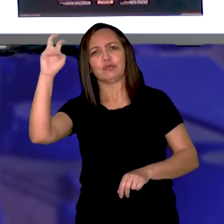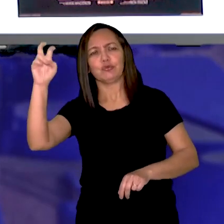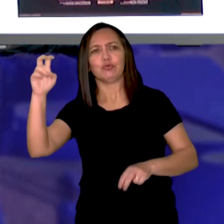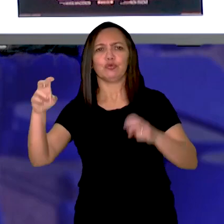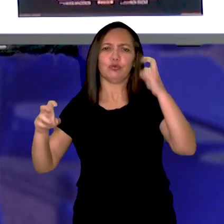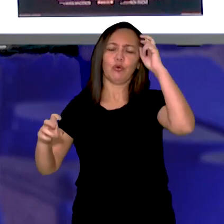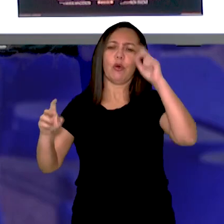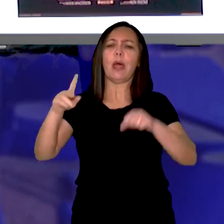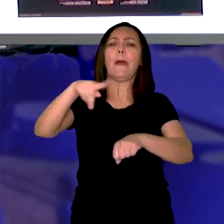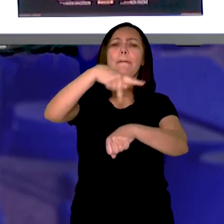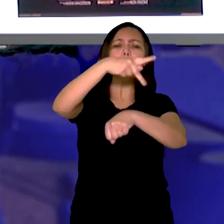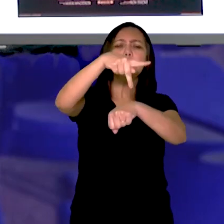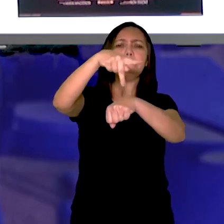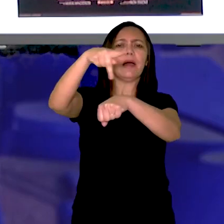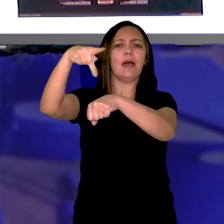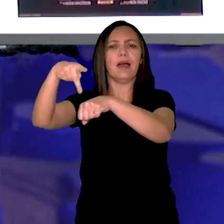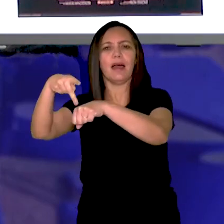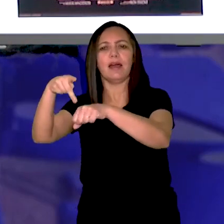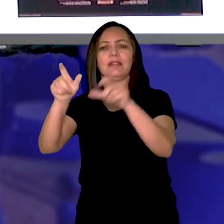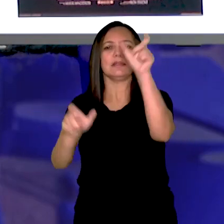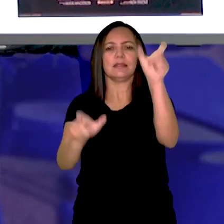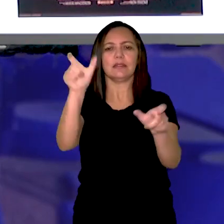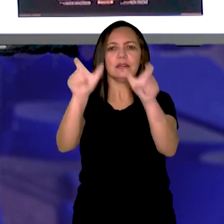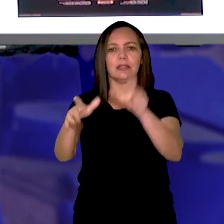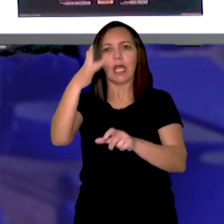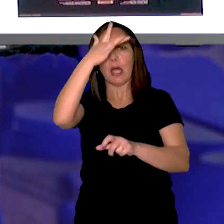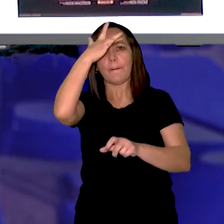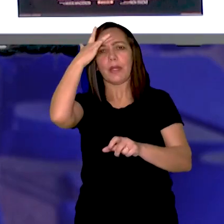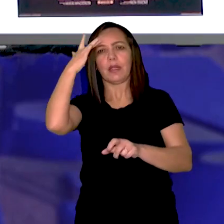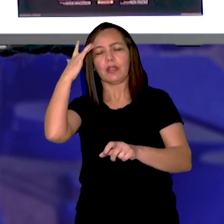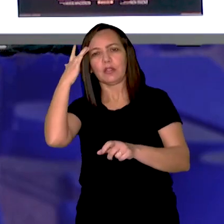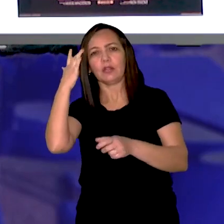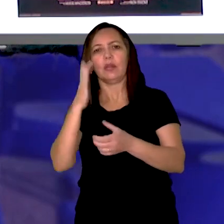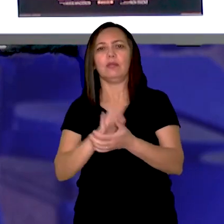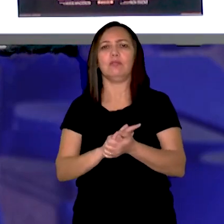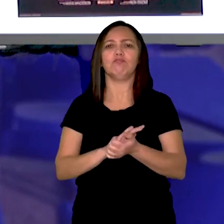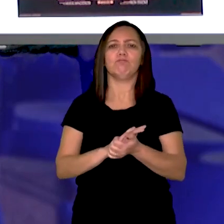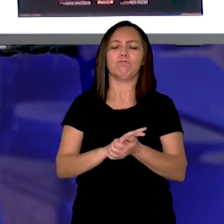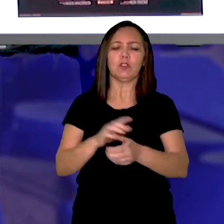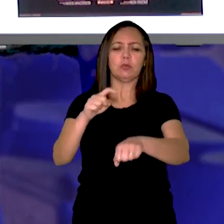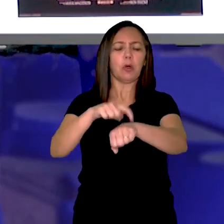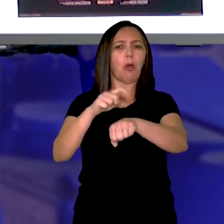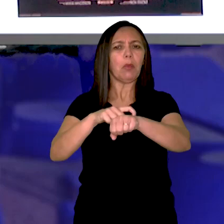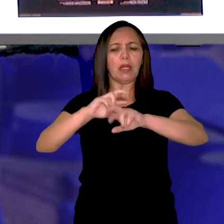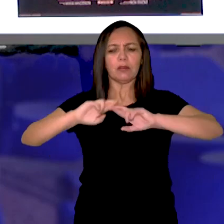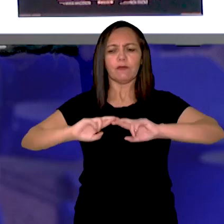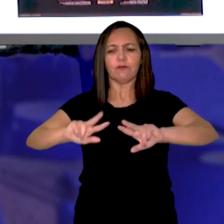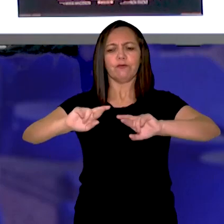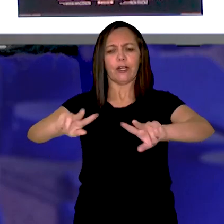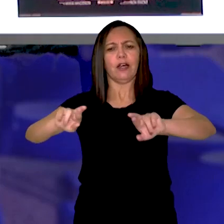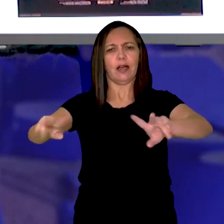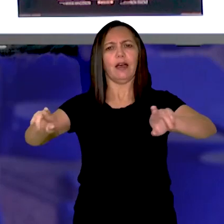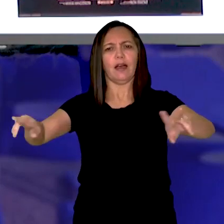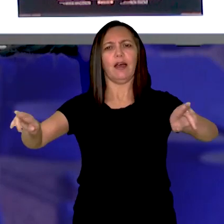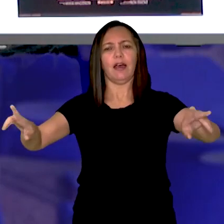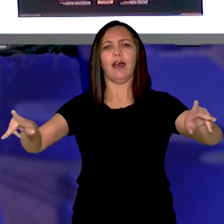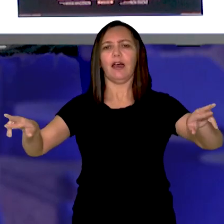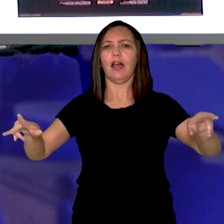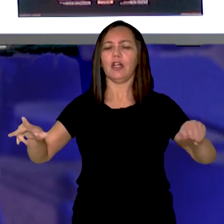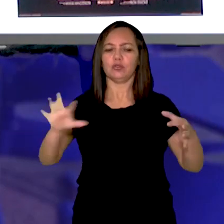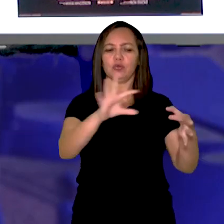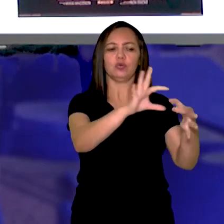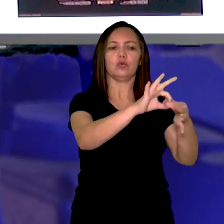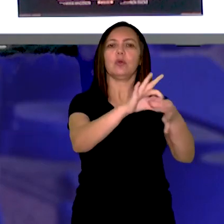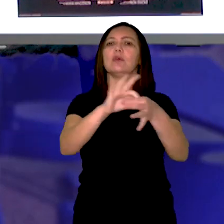de países, de pessoas, nos seus mais diversos momentos dentro de